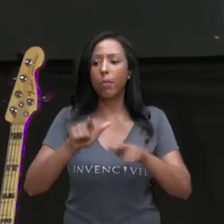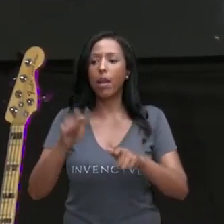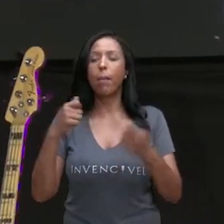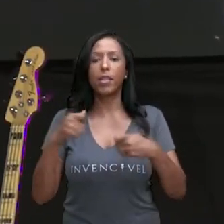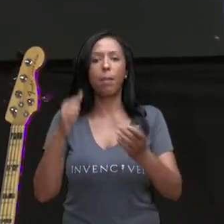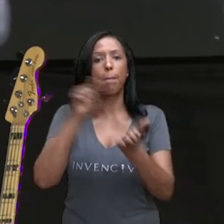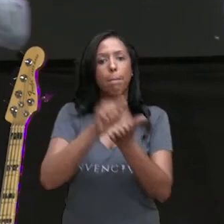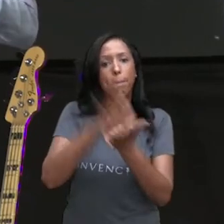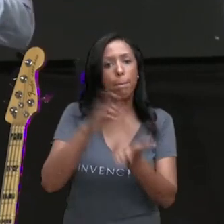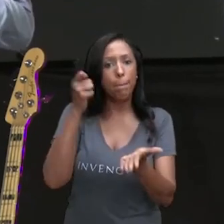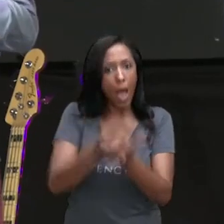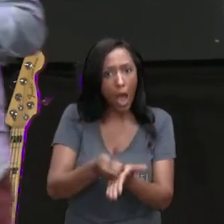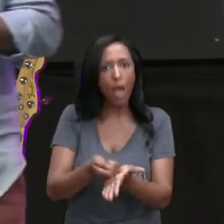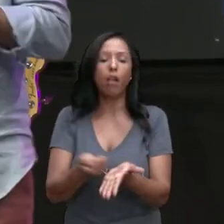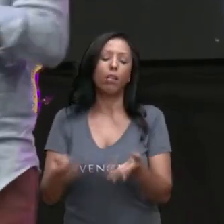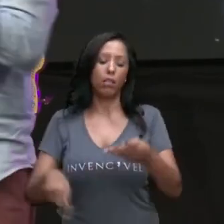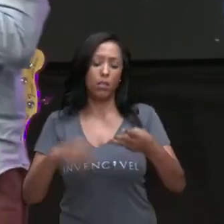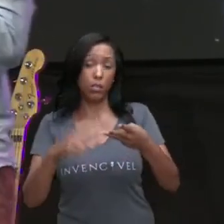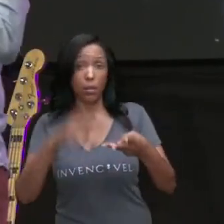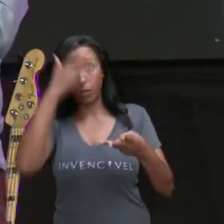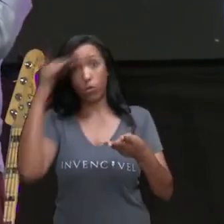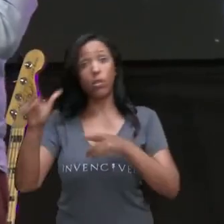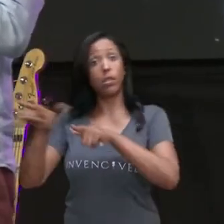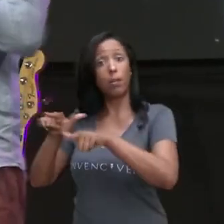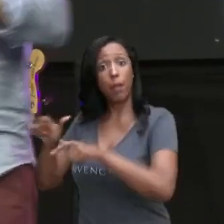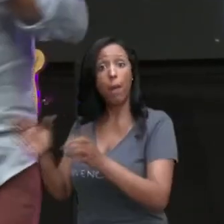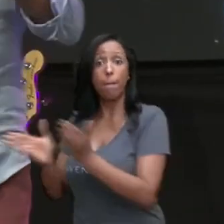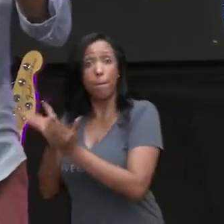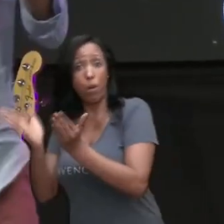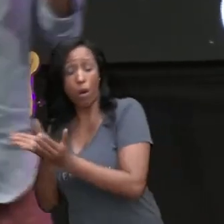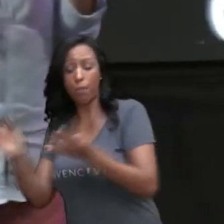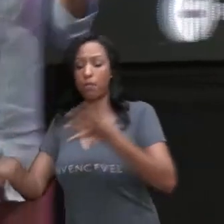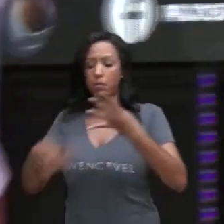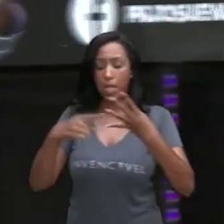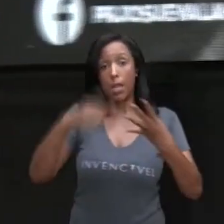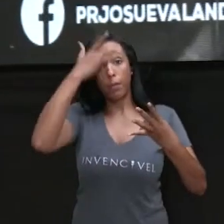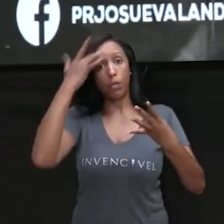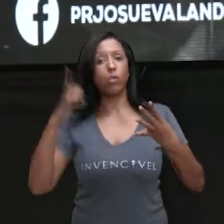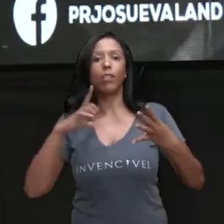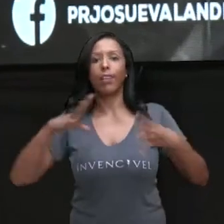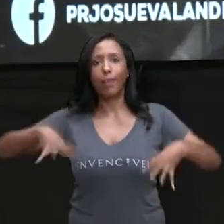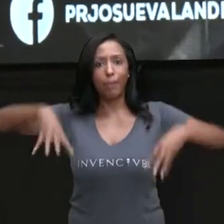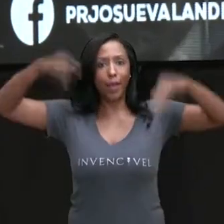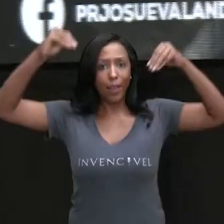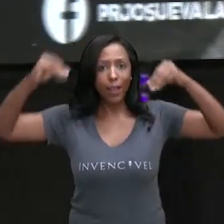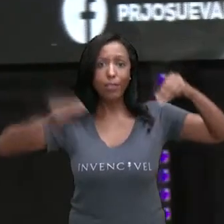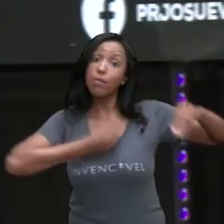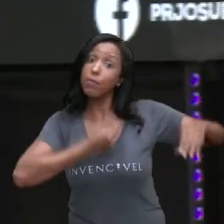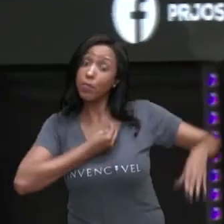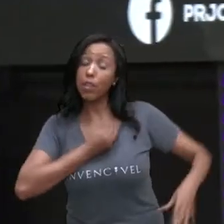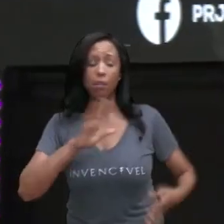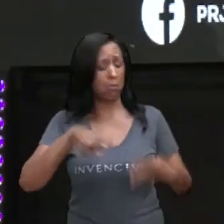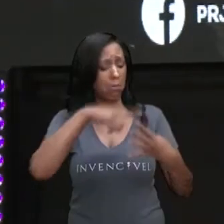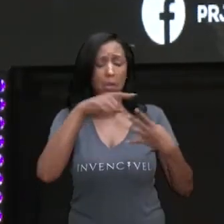pessoas que conviviam com os pobres, tinha pessoas que viviam nos palácios, tinha de tudo. Ah, pastor, mas como que a gente